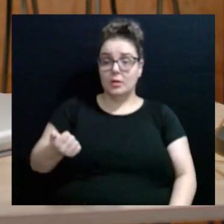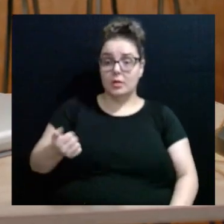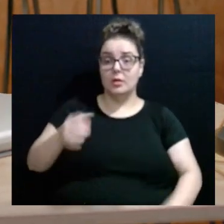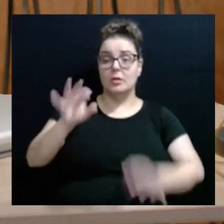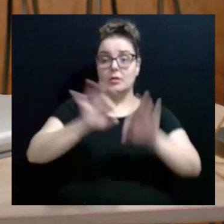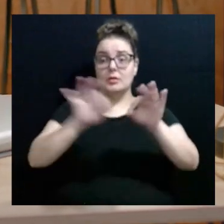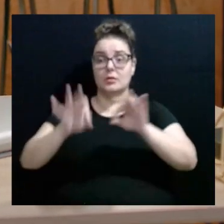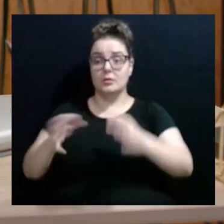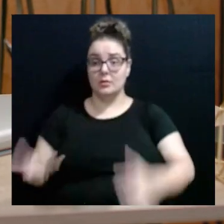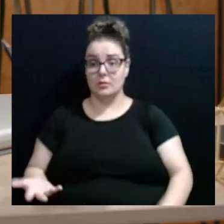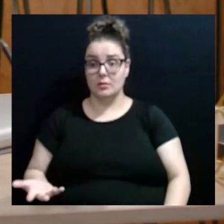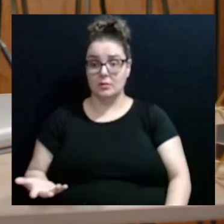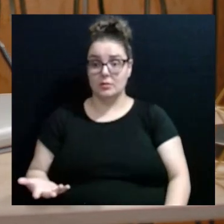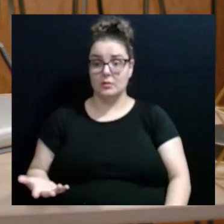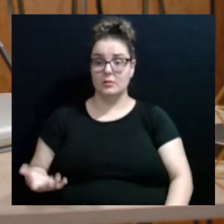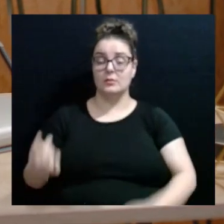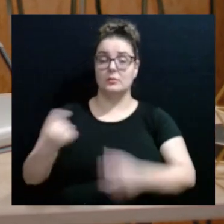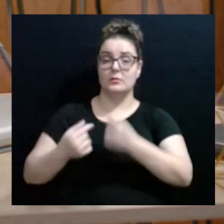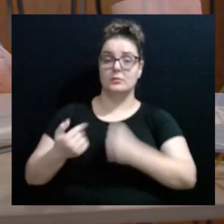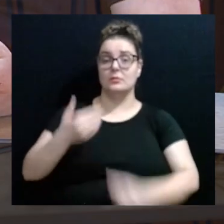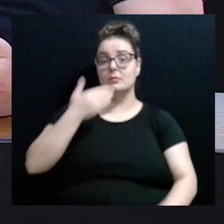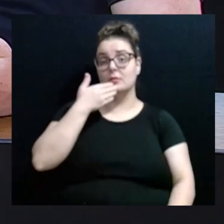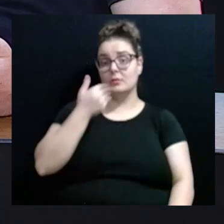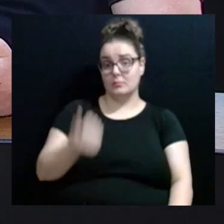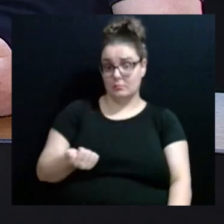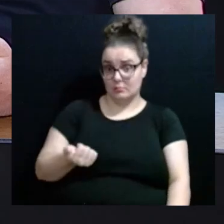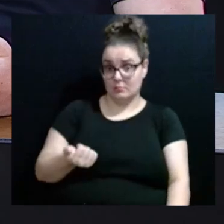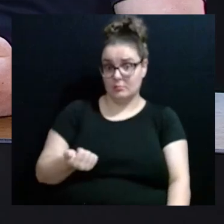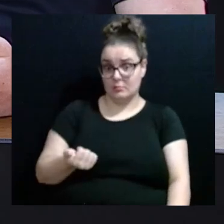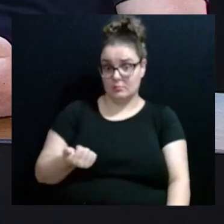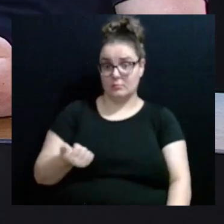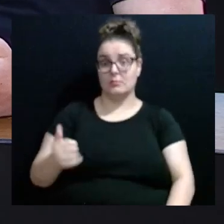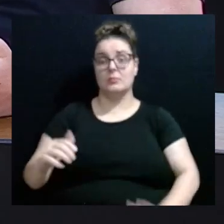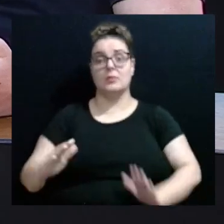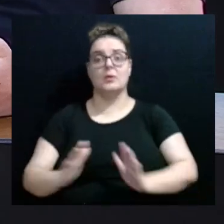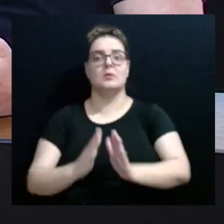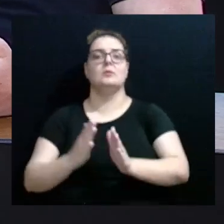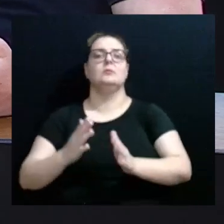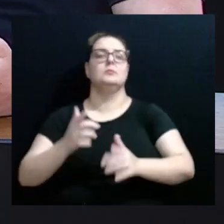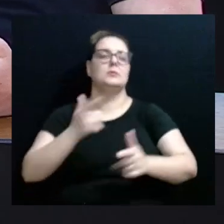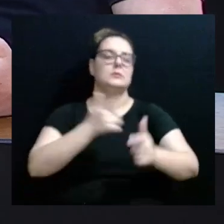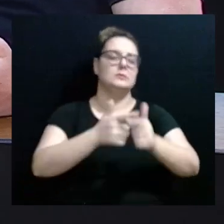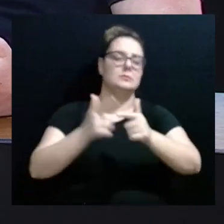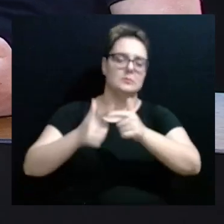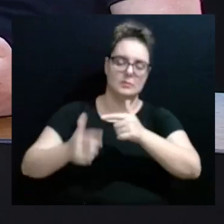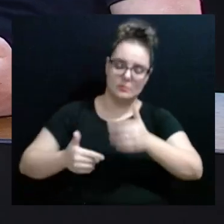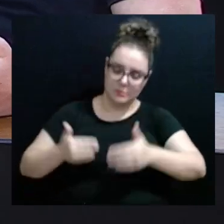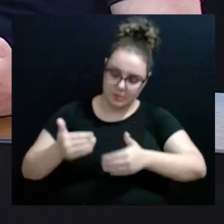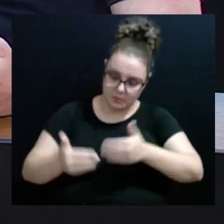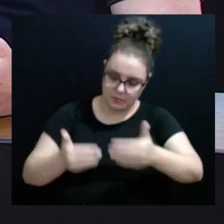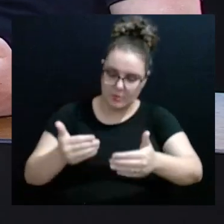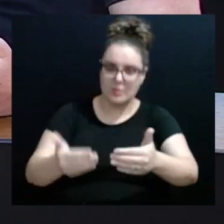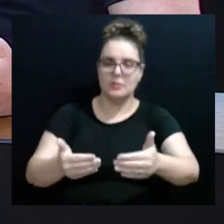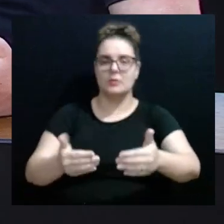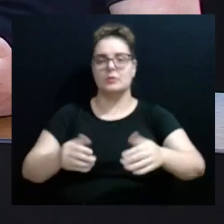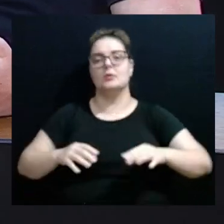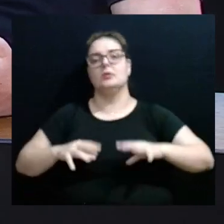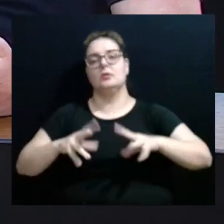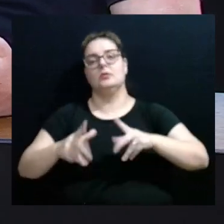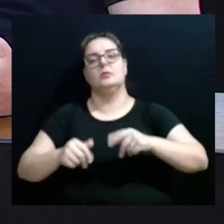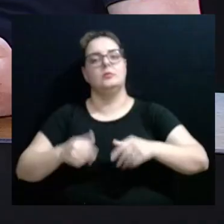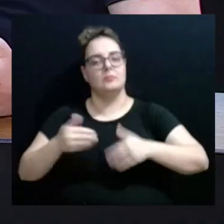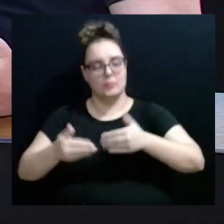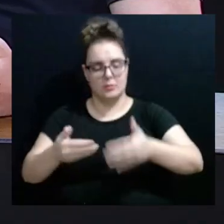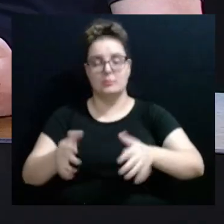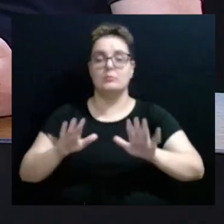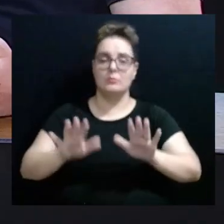melhor for o seu planejamento financeiro, melhor para você, diante dessa turbulência, passar, né?